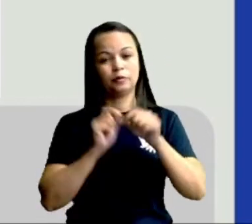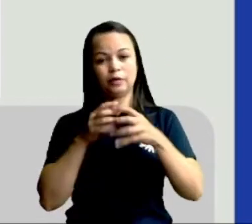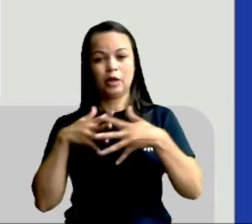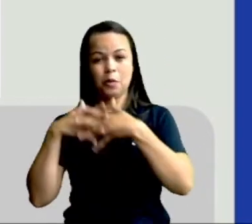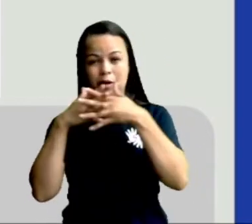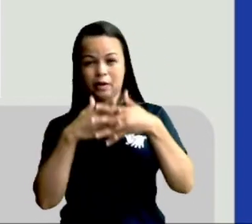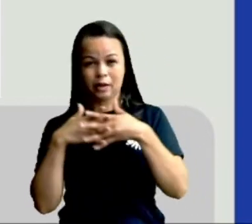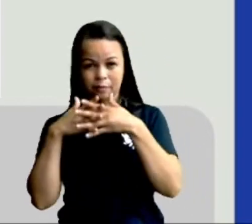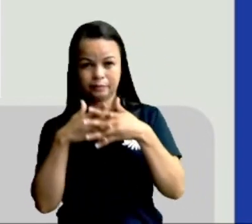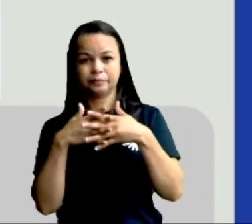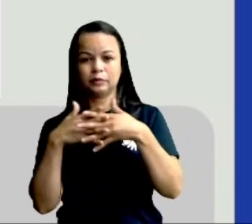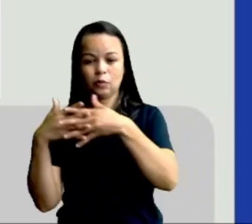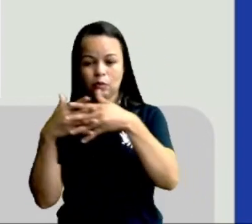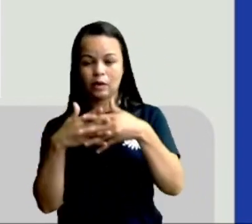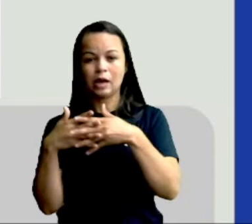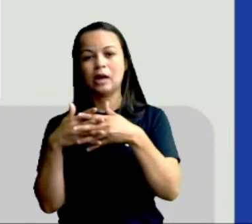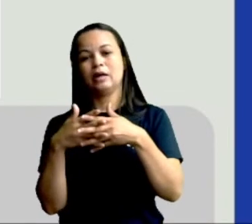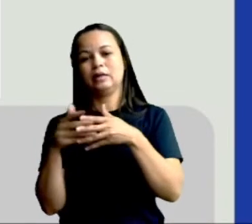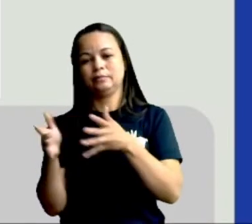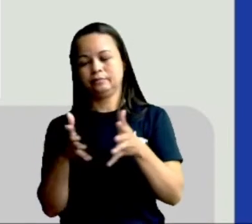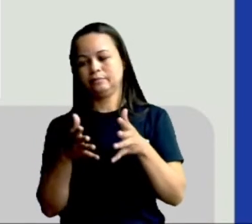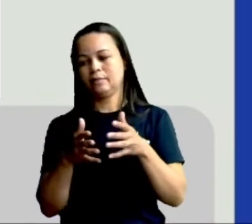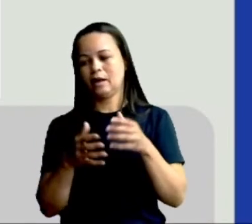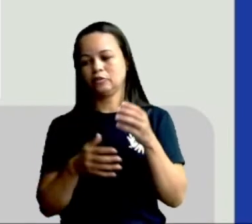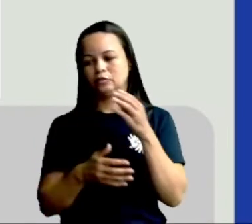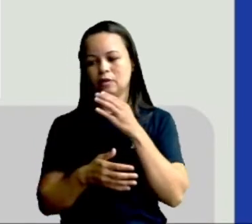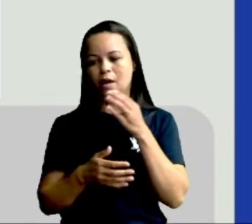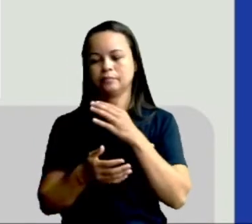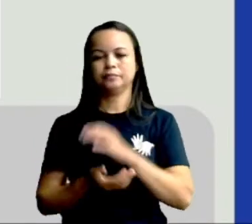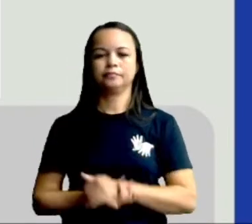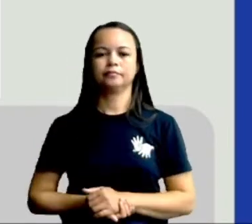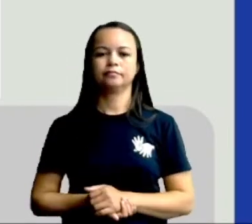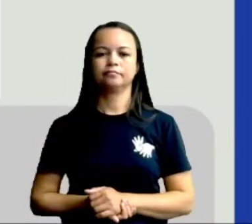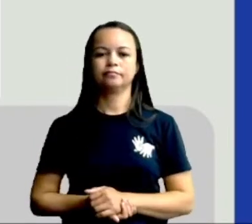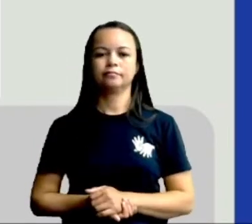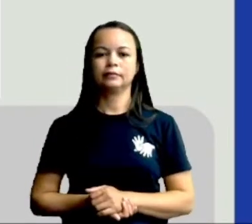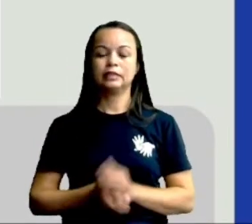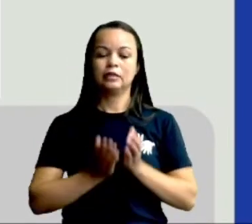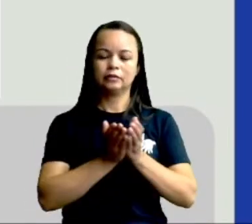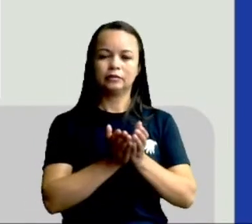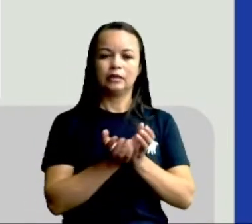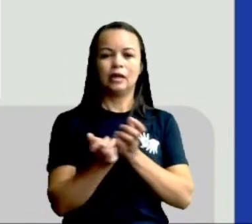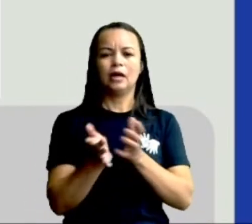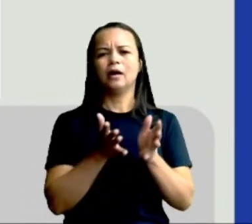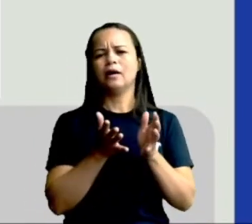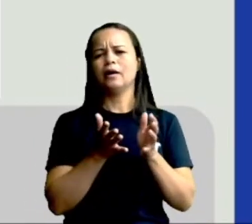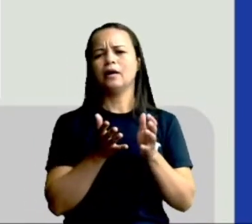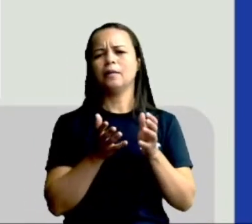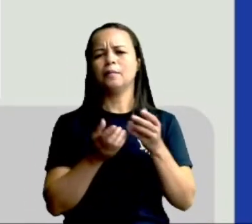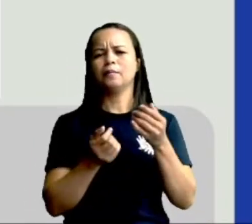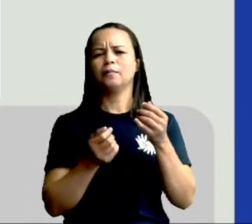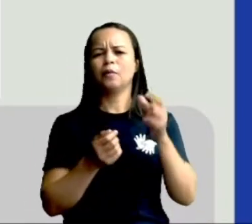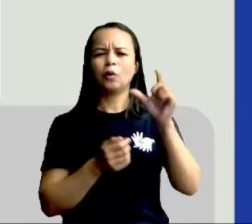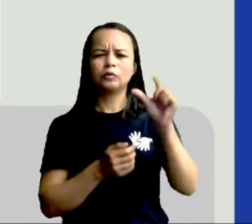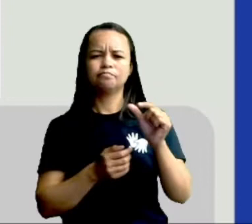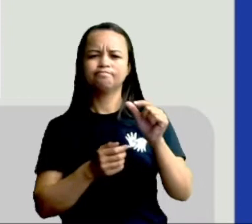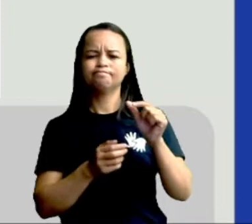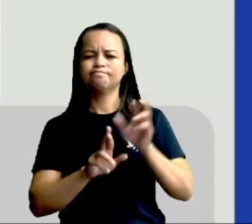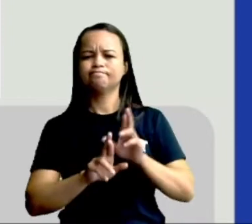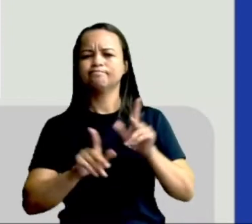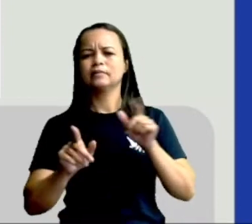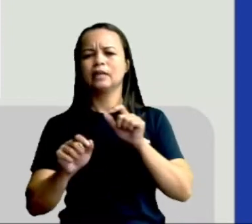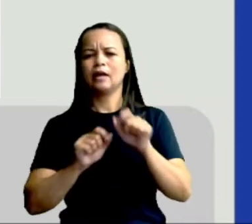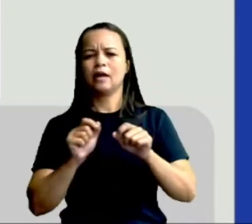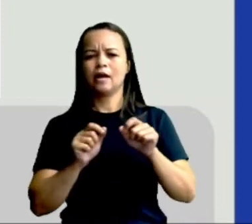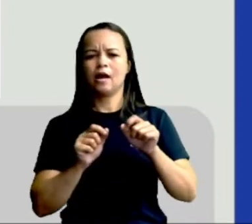mais, hidrovia é mais rápida. Quais são as desvantagens? São pouca flexibilidade,